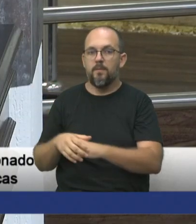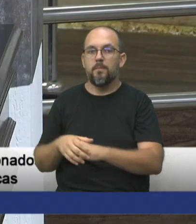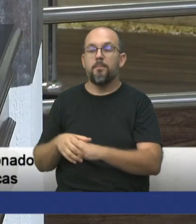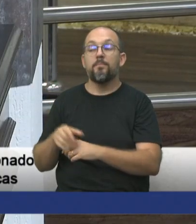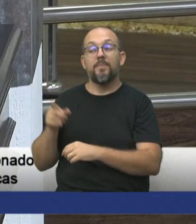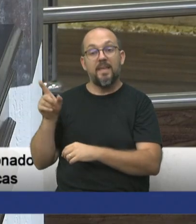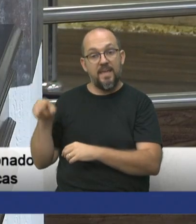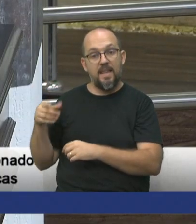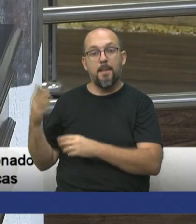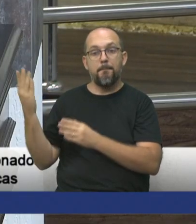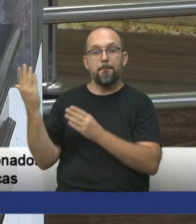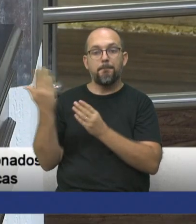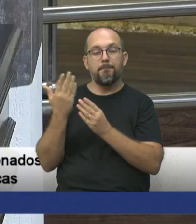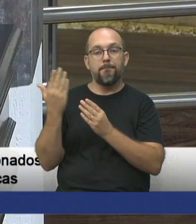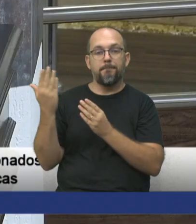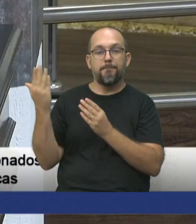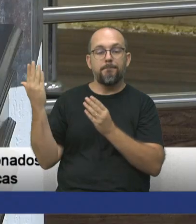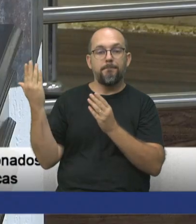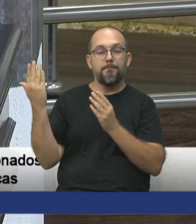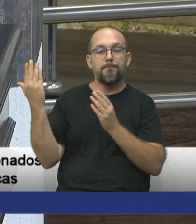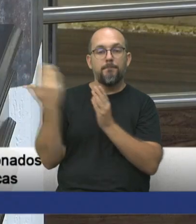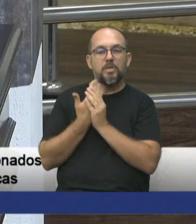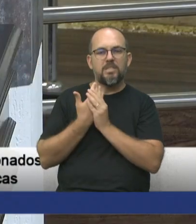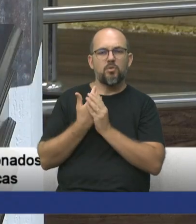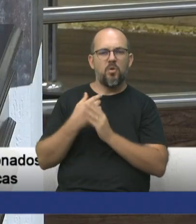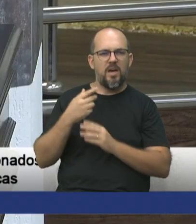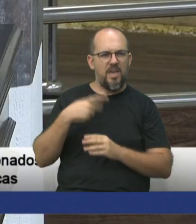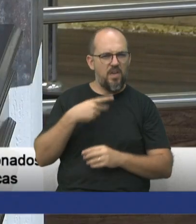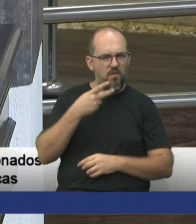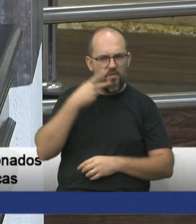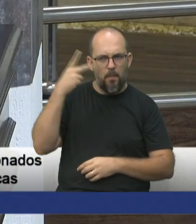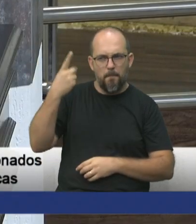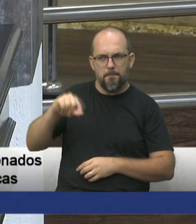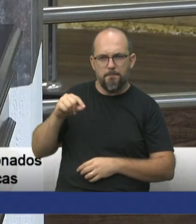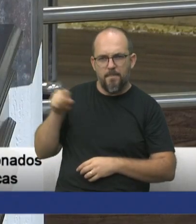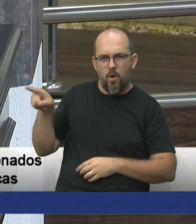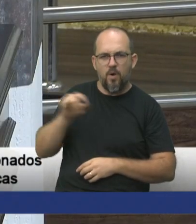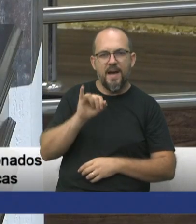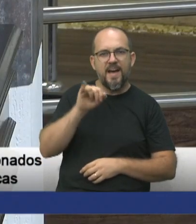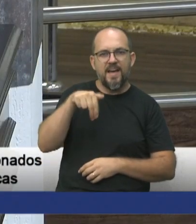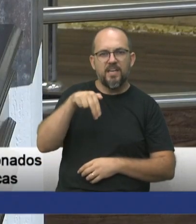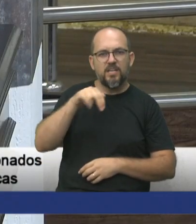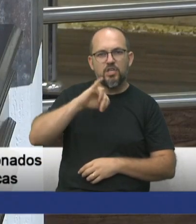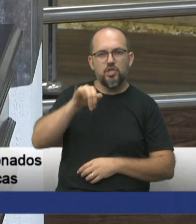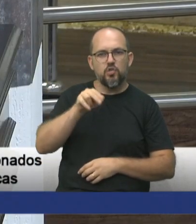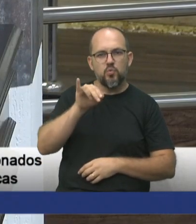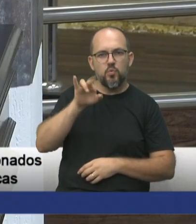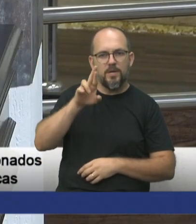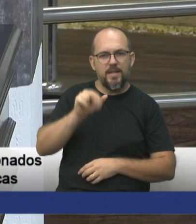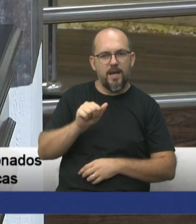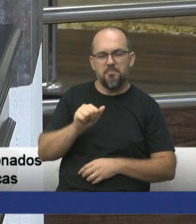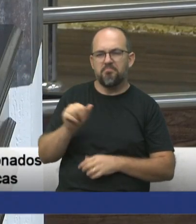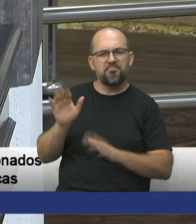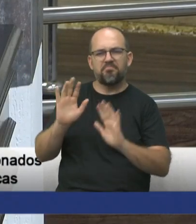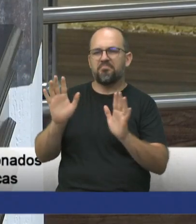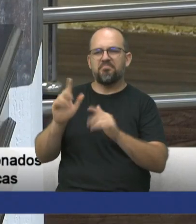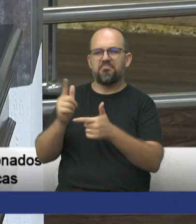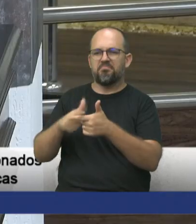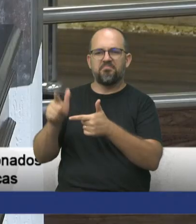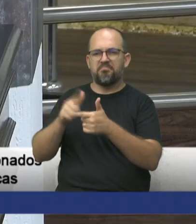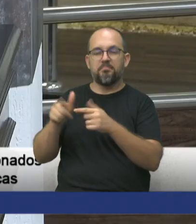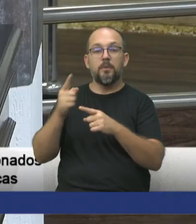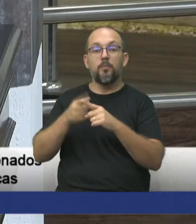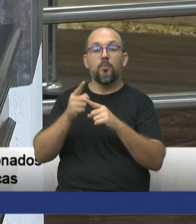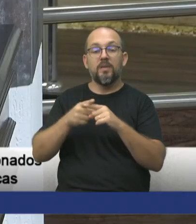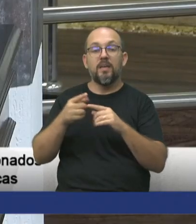processou, falando que eu estou injuriando ele. Não tem problema. Porque as pessoas, a inclusão, ela bate